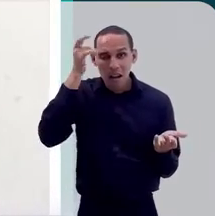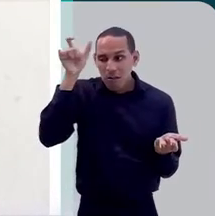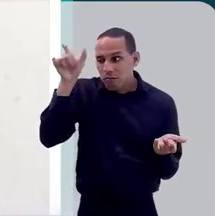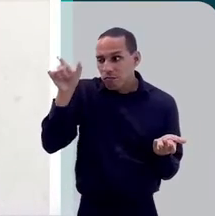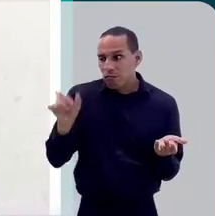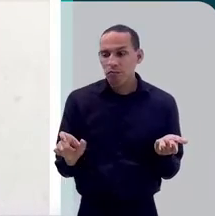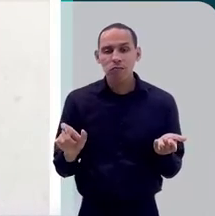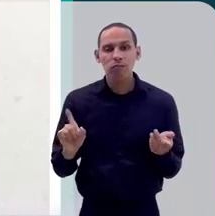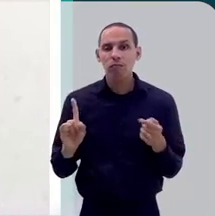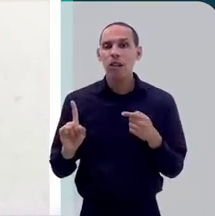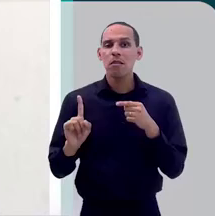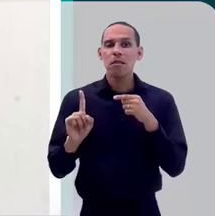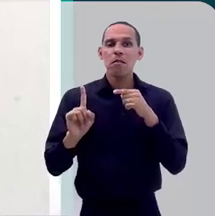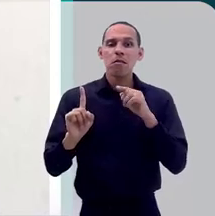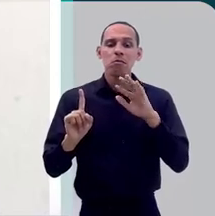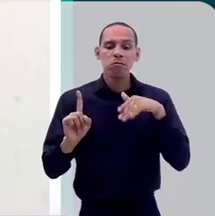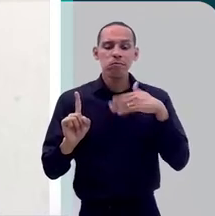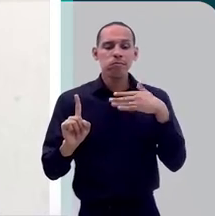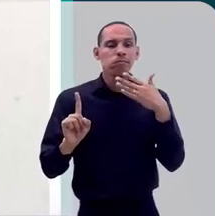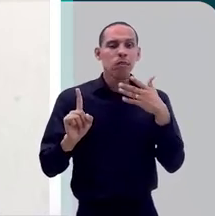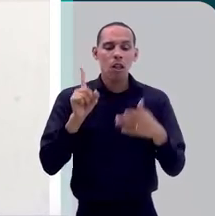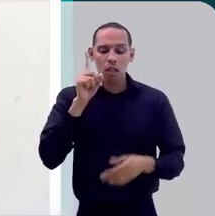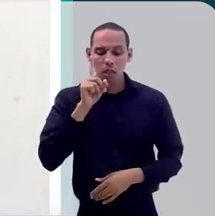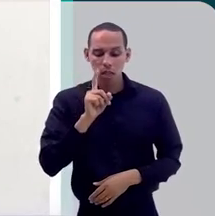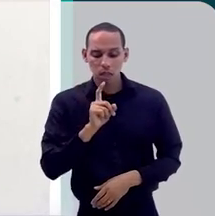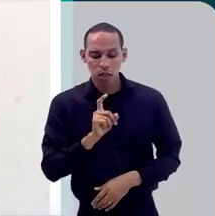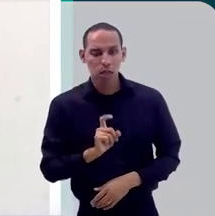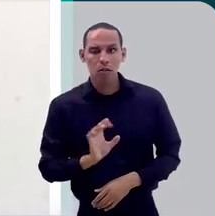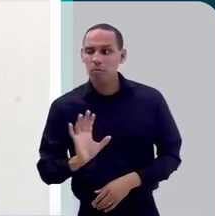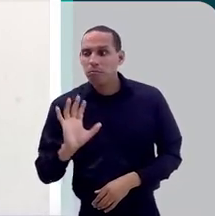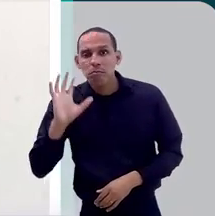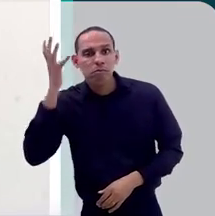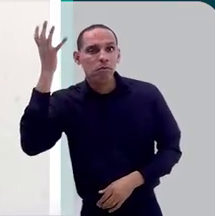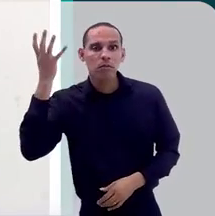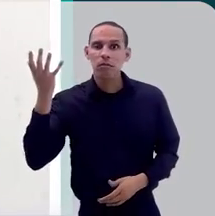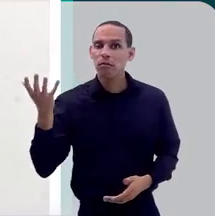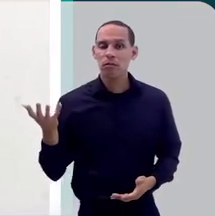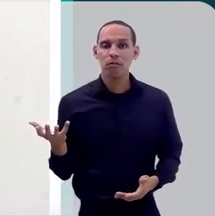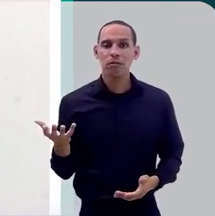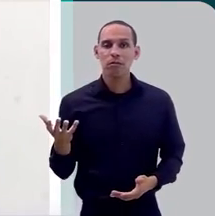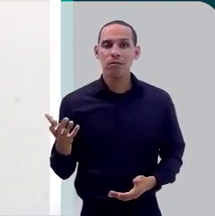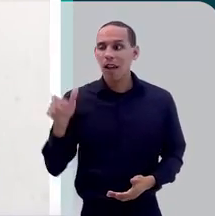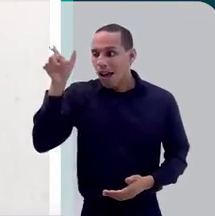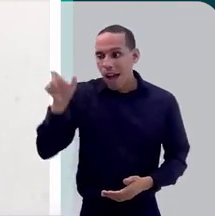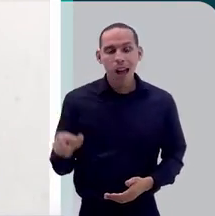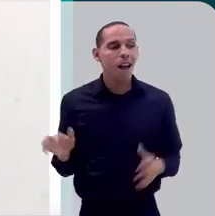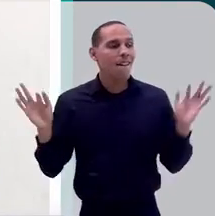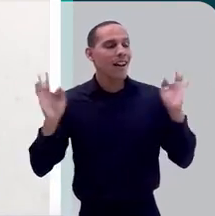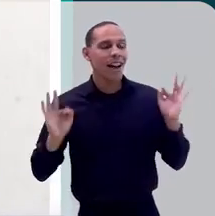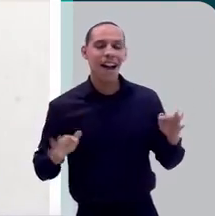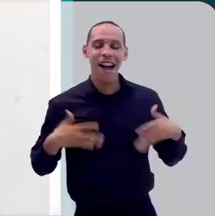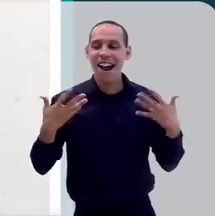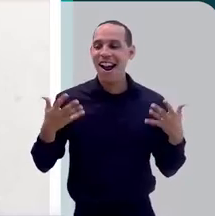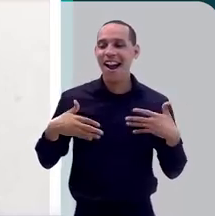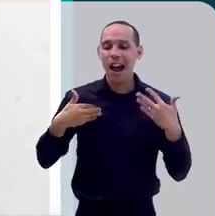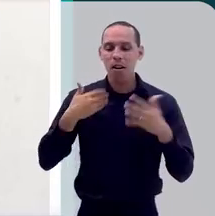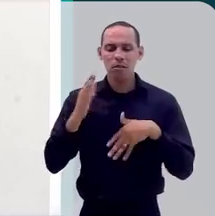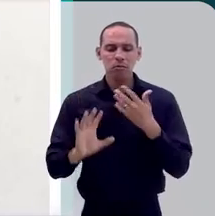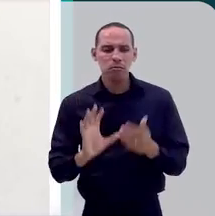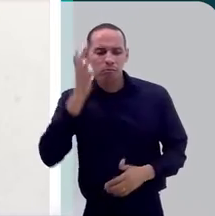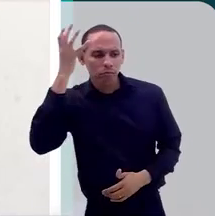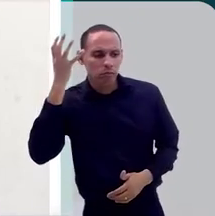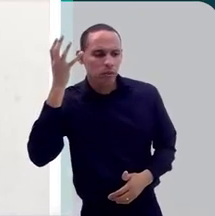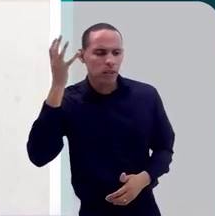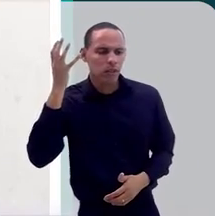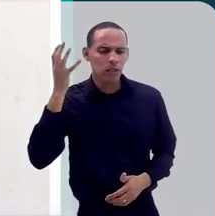que a pessoa vai e começa a sentir as coisas absolutamente do nada. A pessoa está feliz, alegre, e